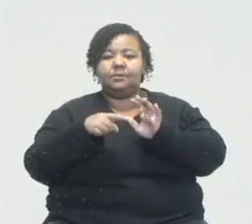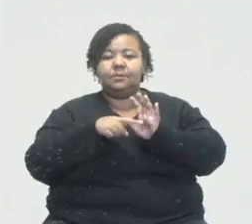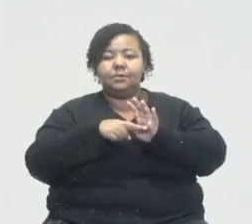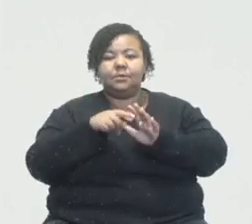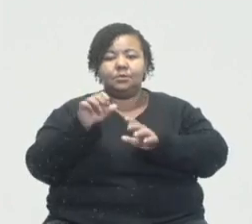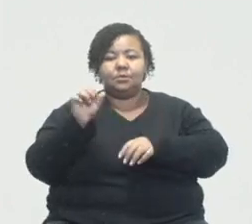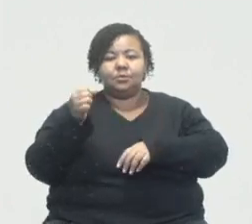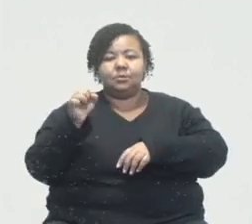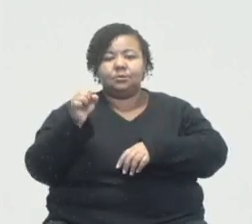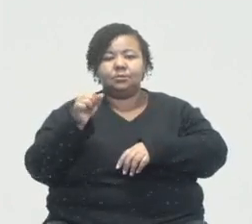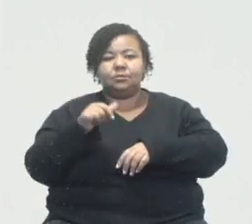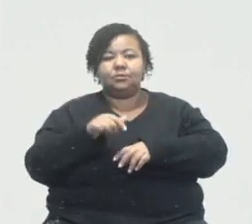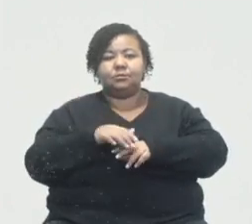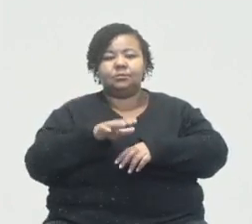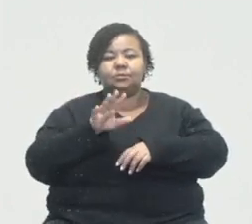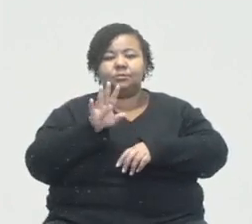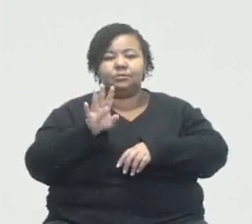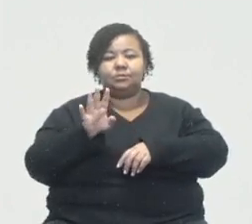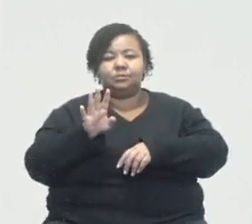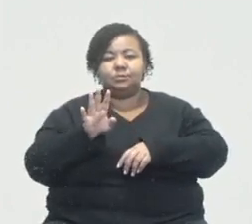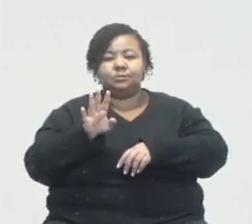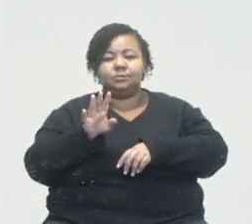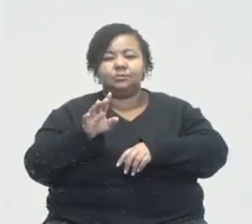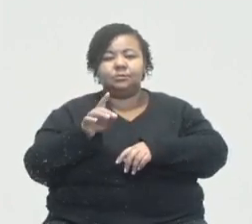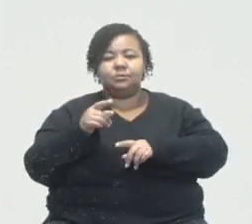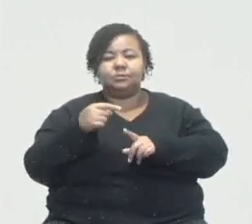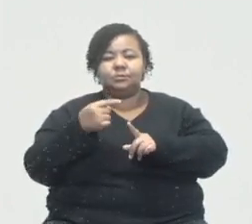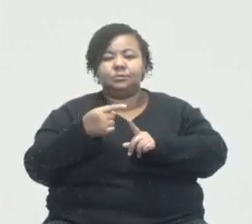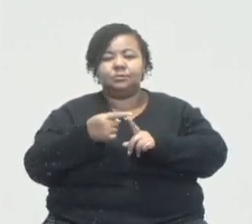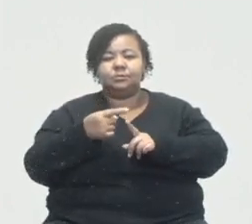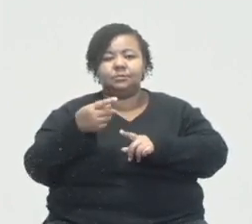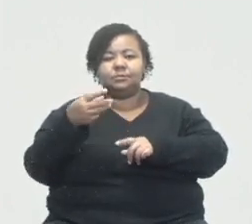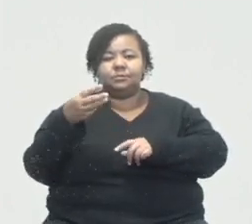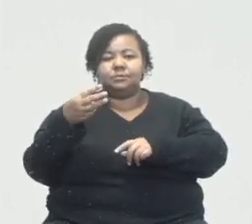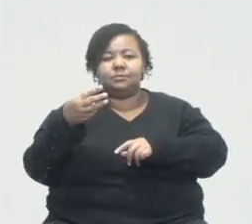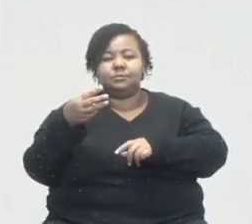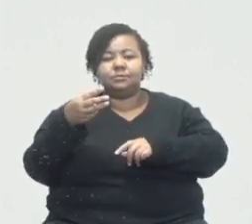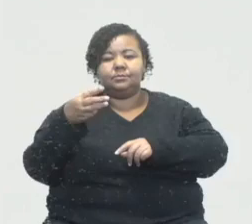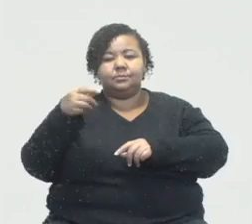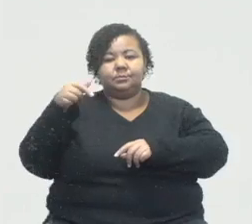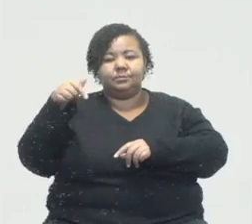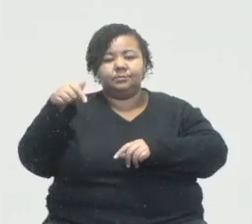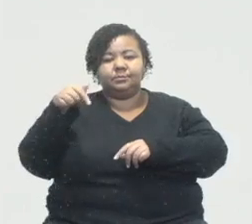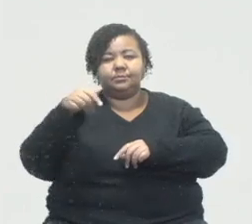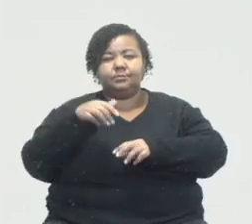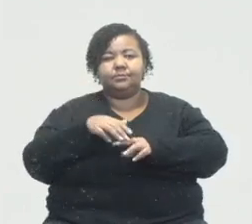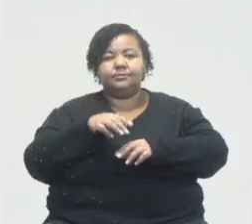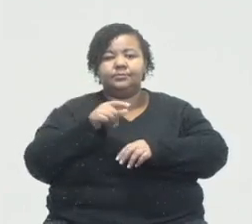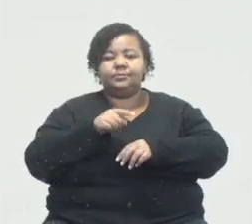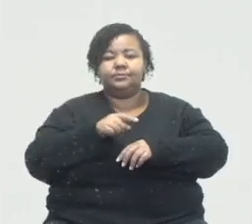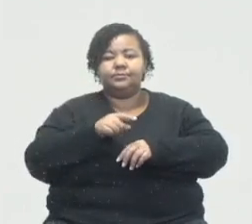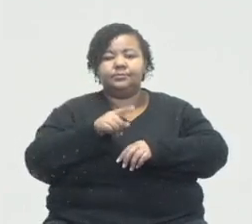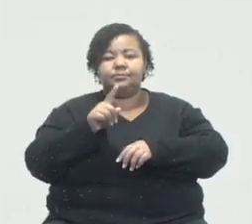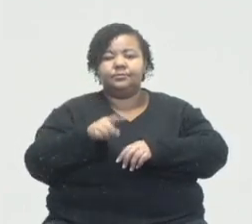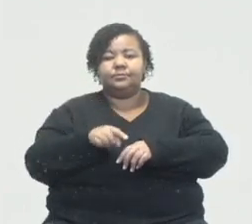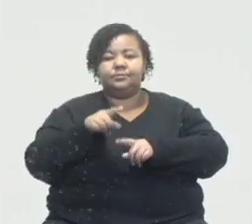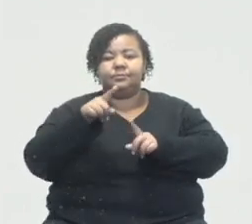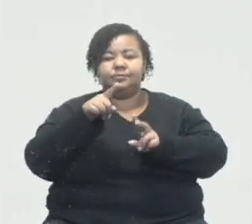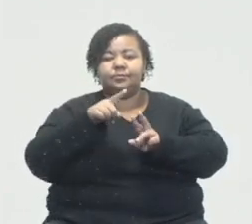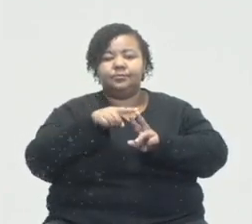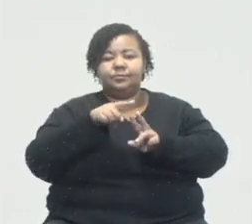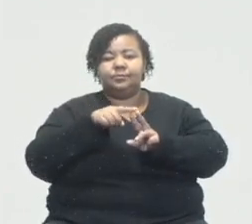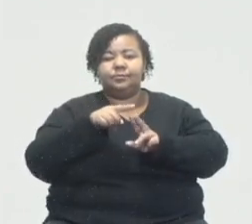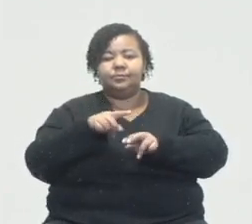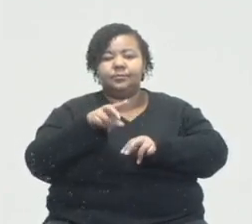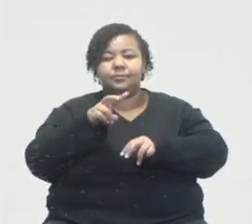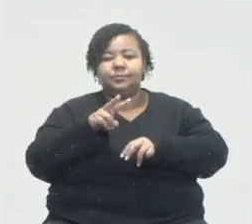18. 4 mais 3, 7. Esse daqui não é o nosso vetor V